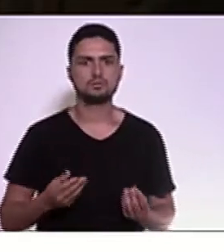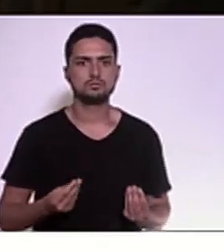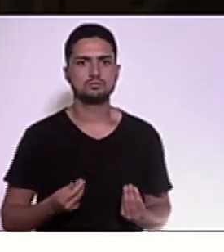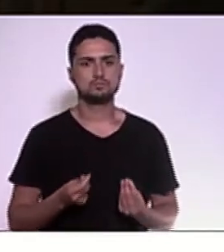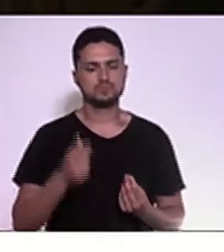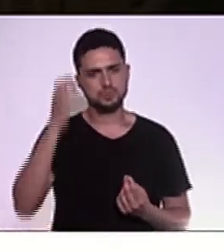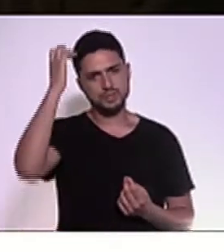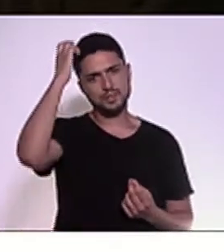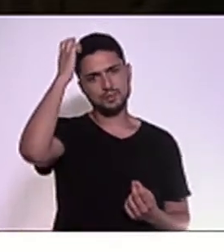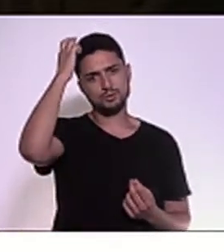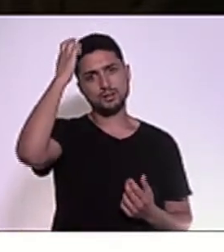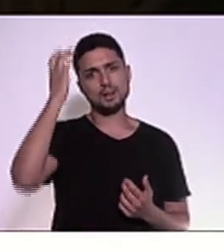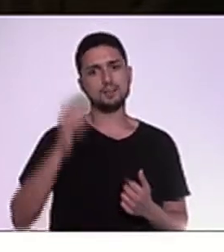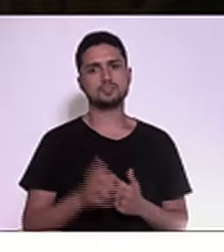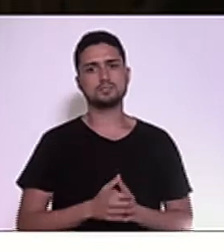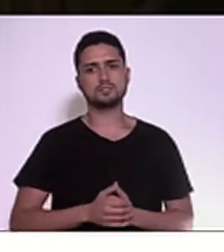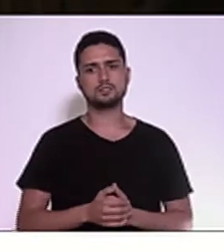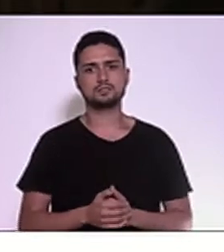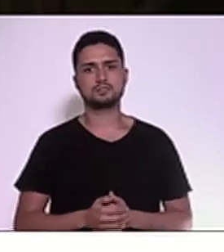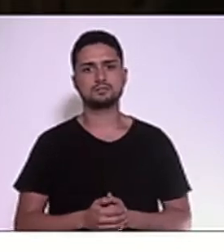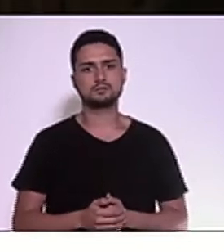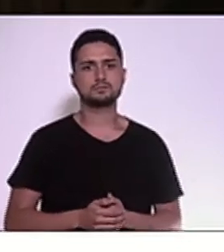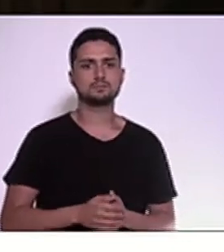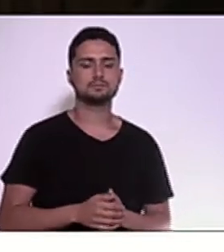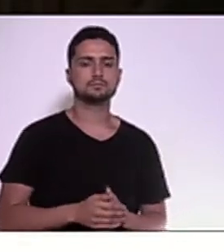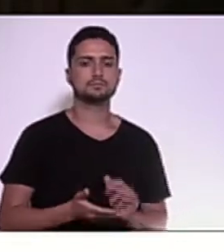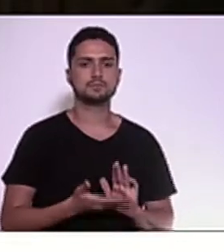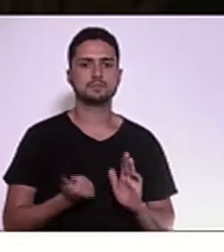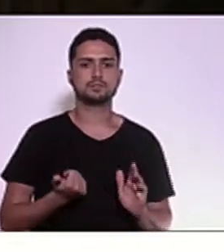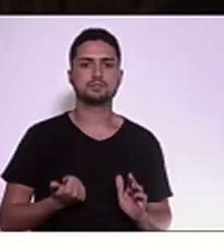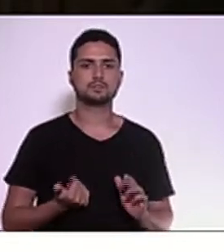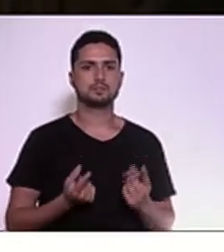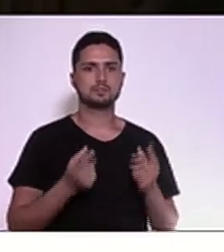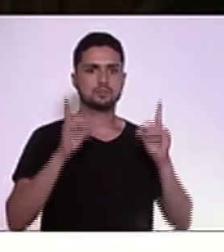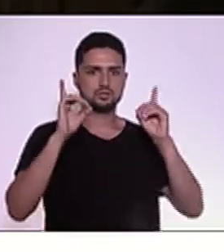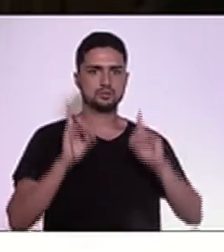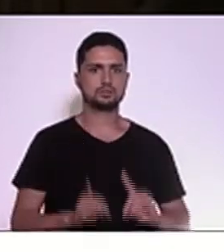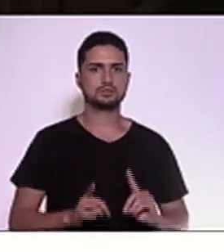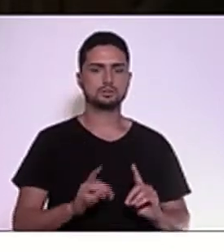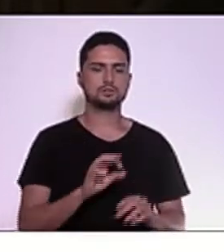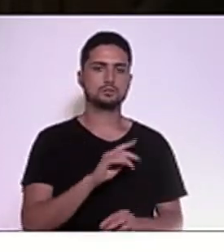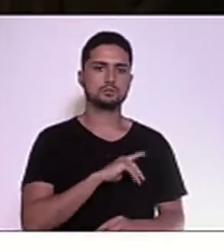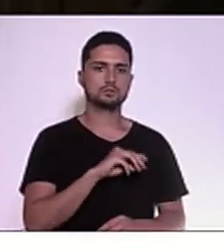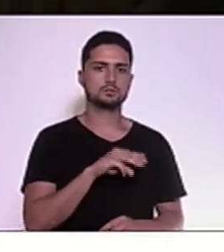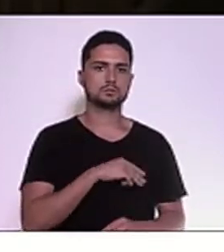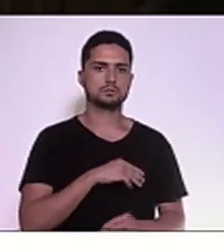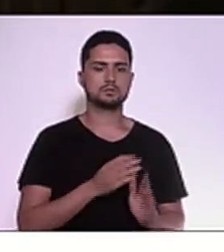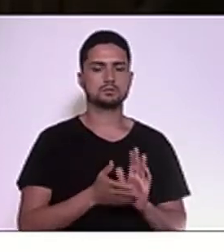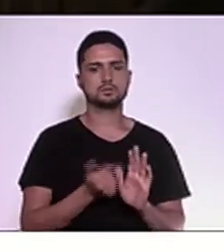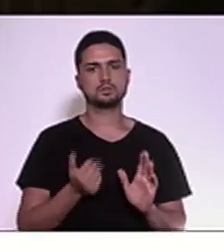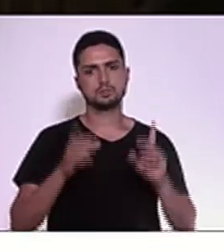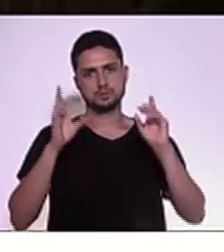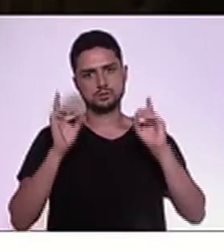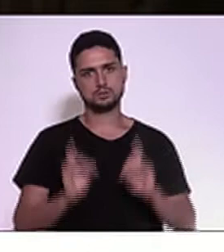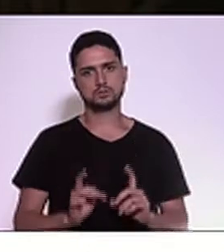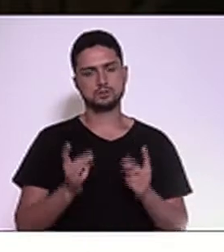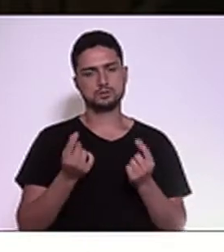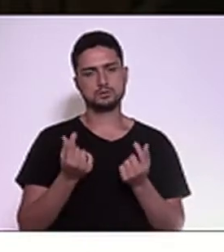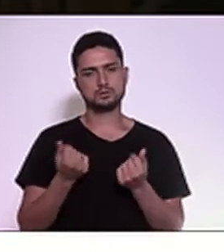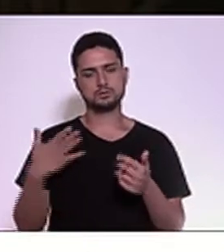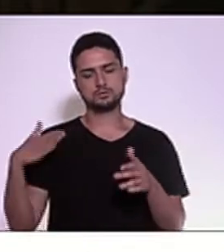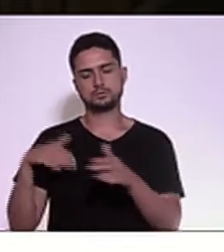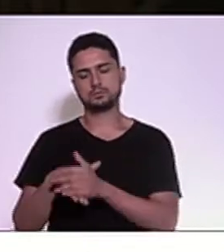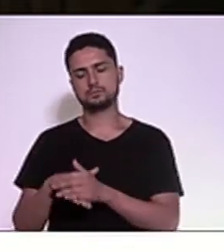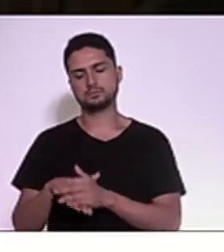tungar os recursos do Fundo Especial da Polícia Militar, não satisfeito em tungar os recursos do Fundo